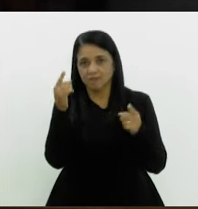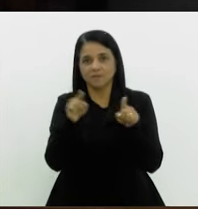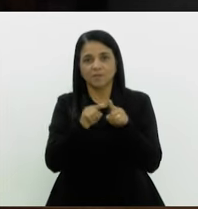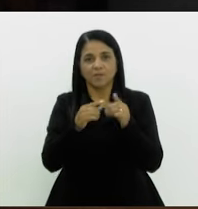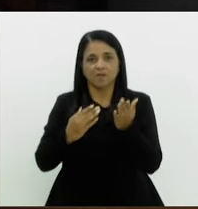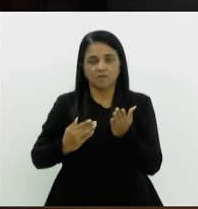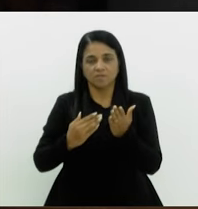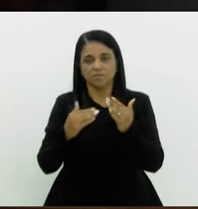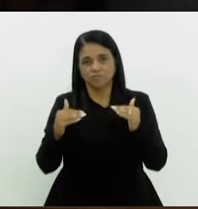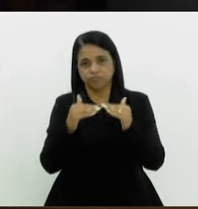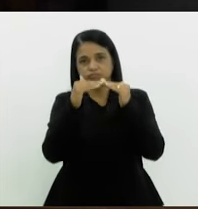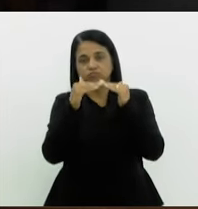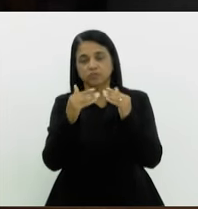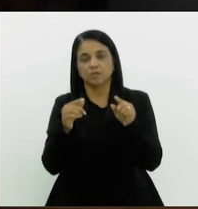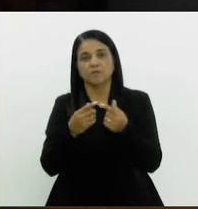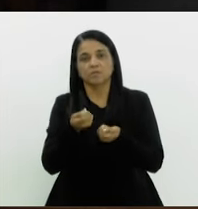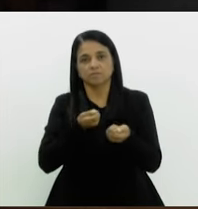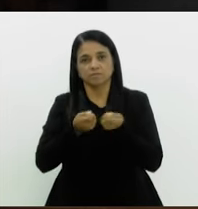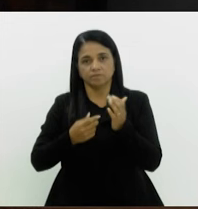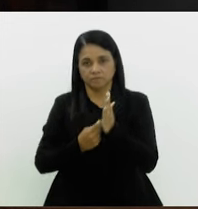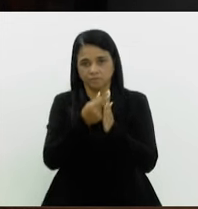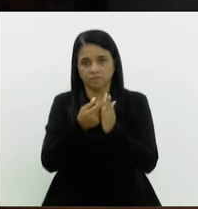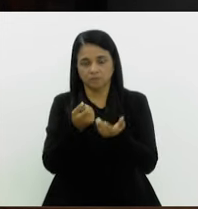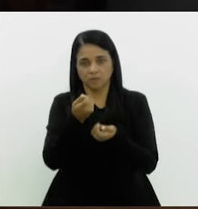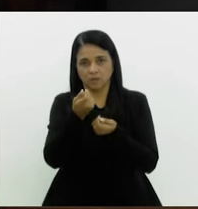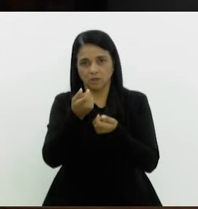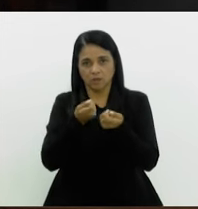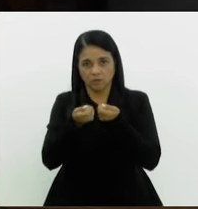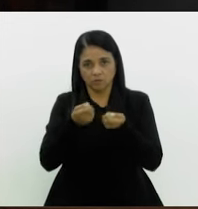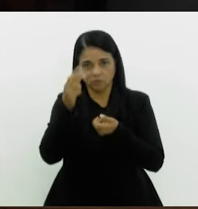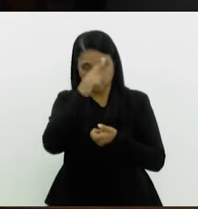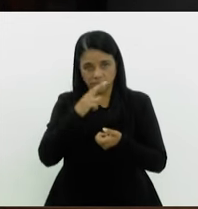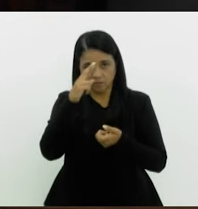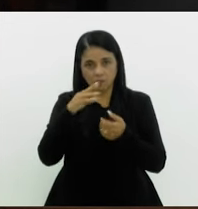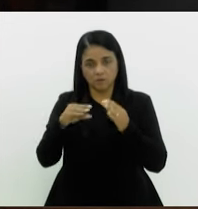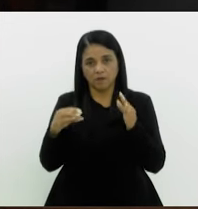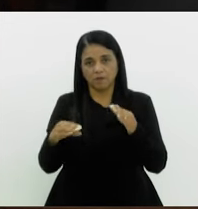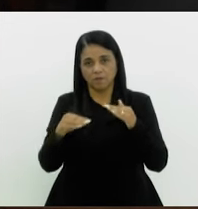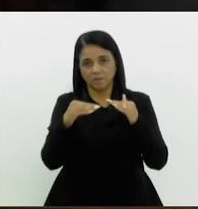Finanças, Fiscalização Financeira e Controle favorável com a emenda da CCJ.